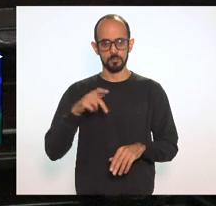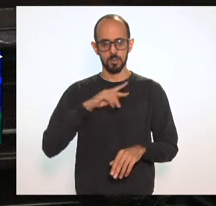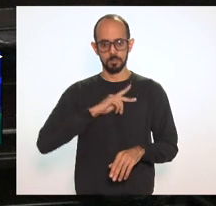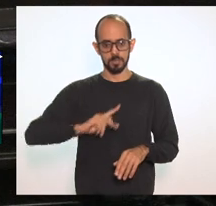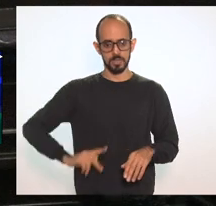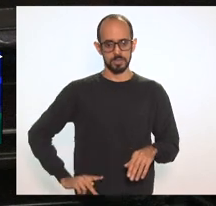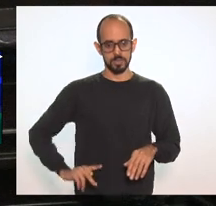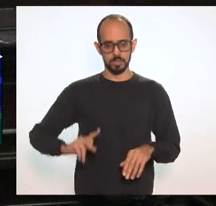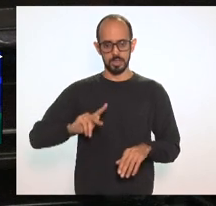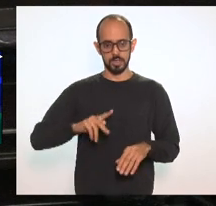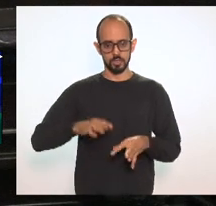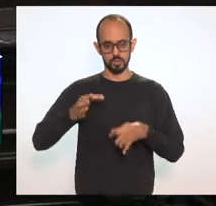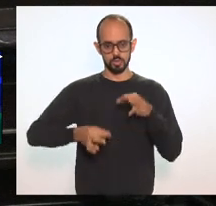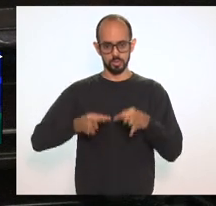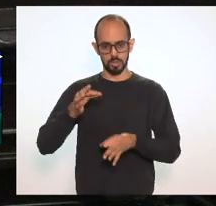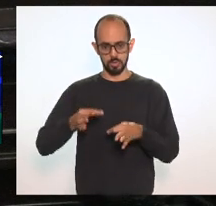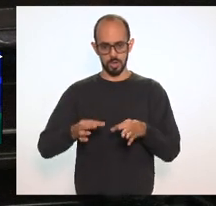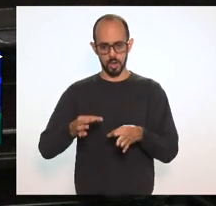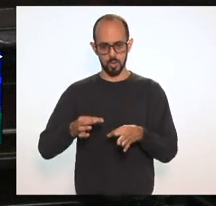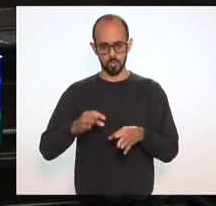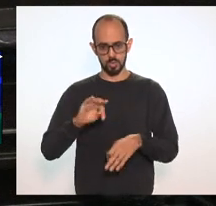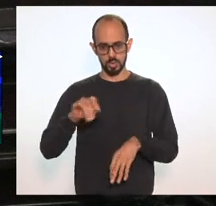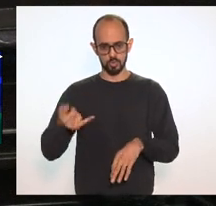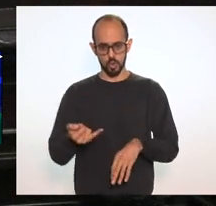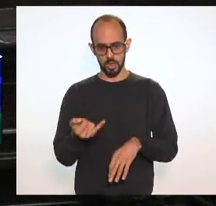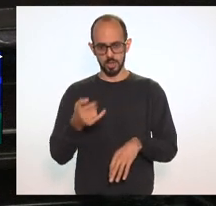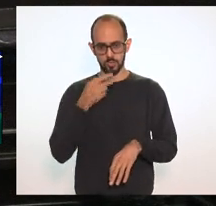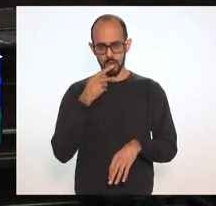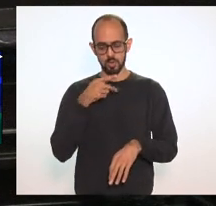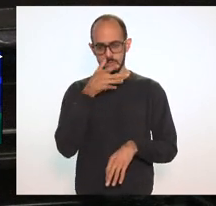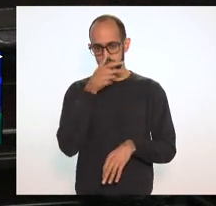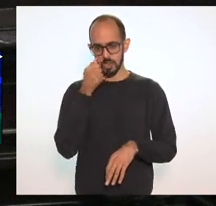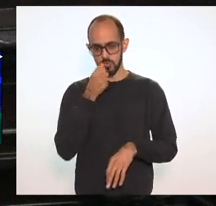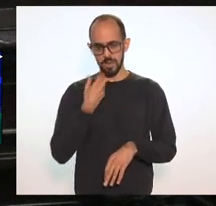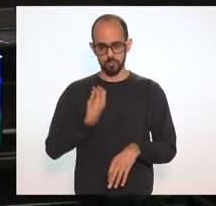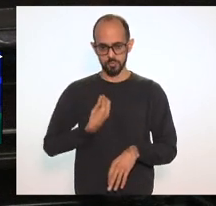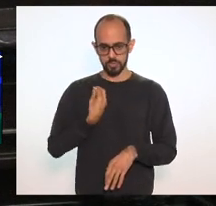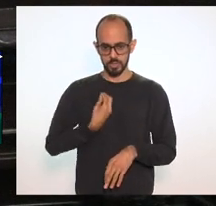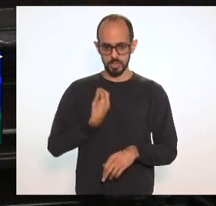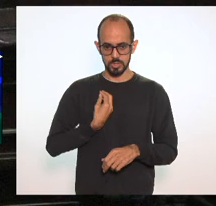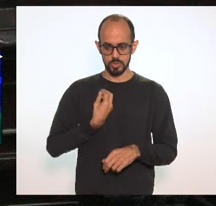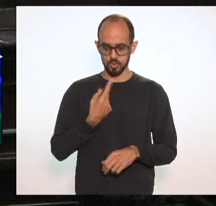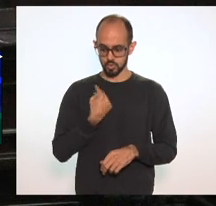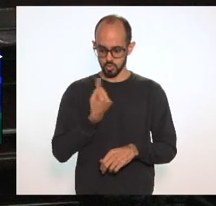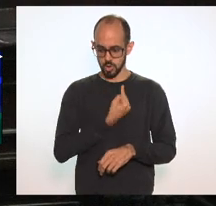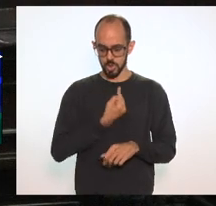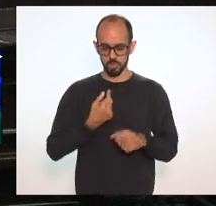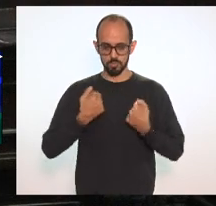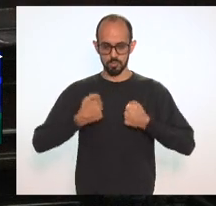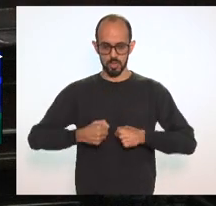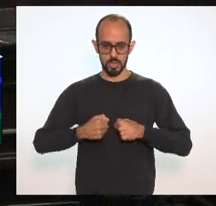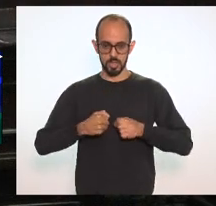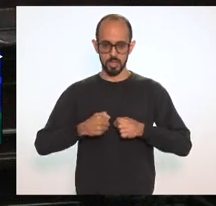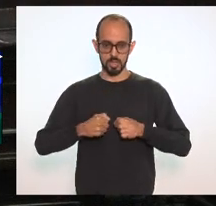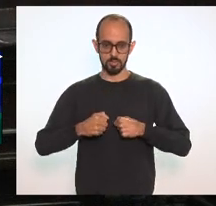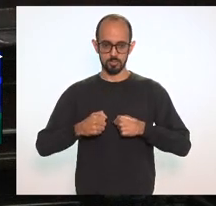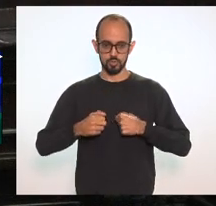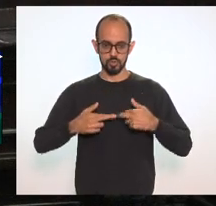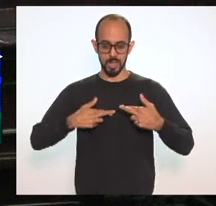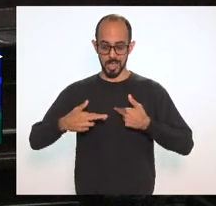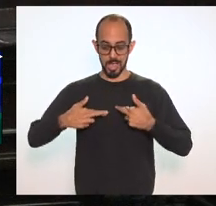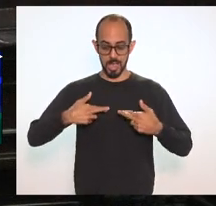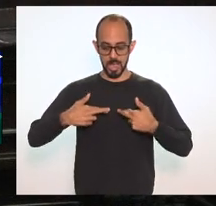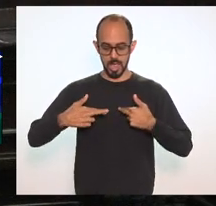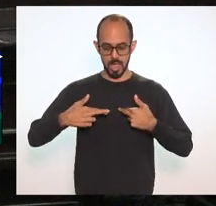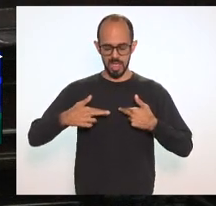presidente do Tribunal de Justiça disse que para salvar vidas a gente pode relativizar o direito ao